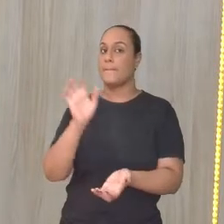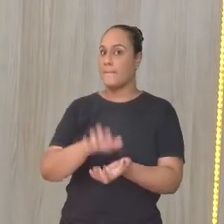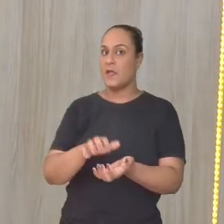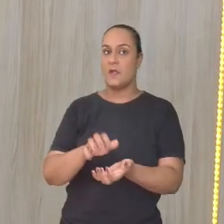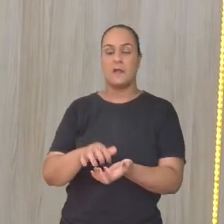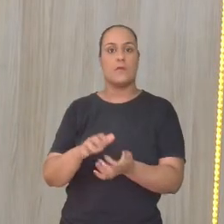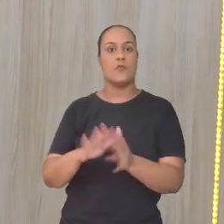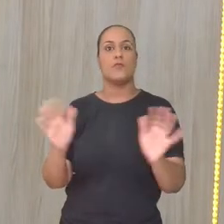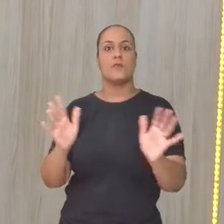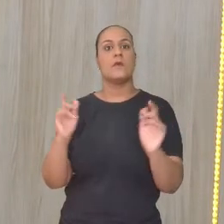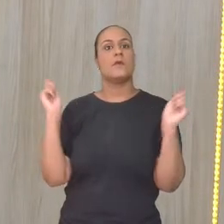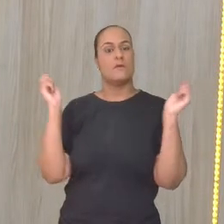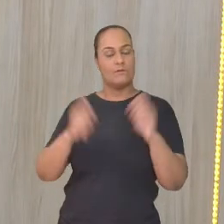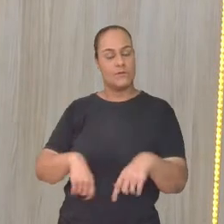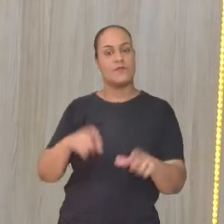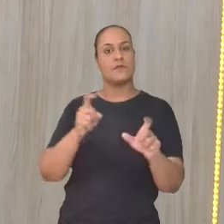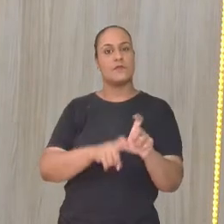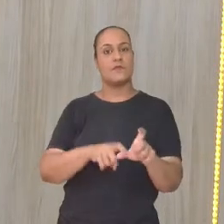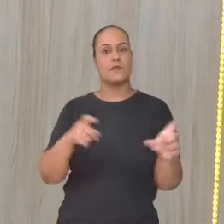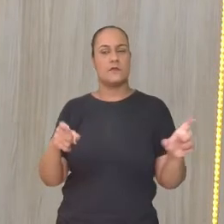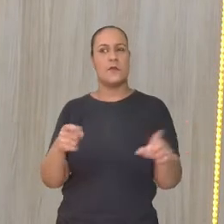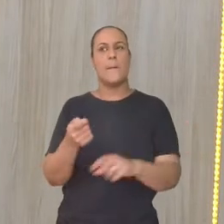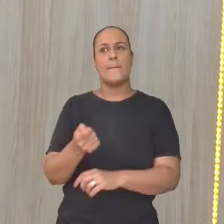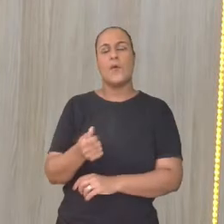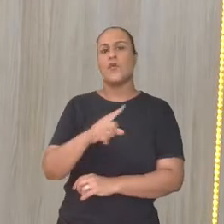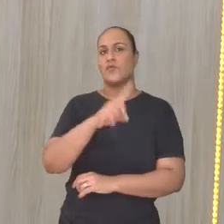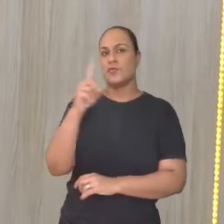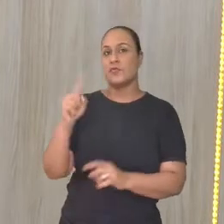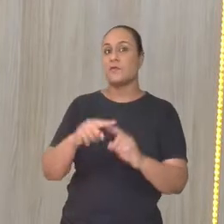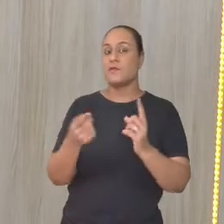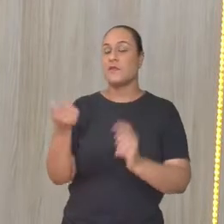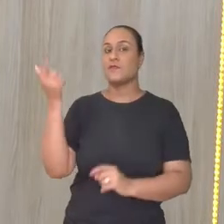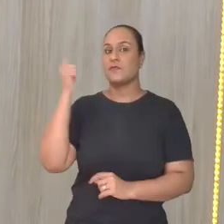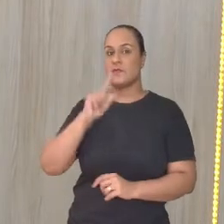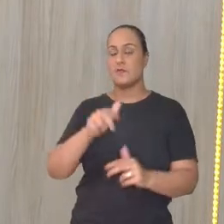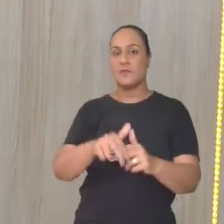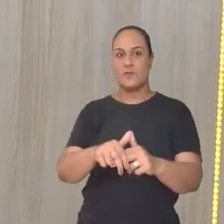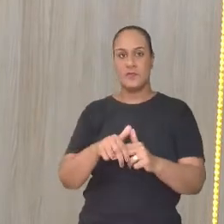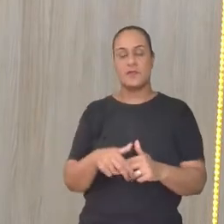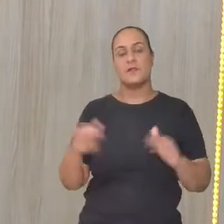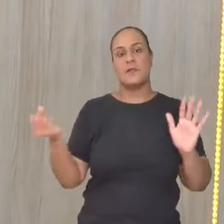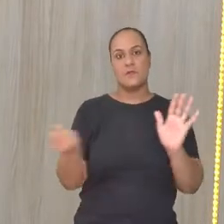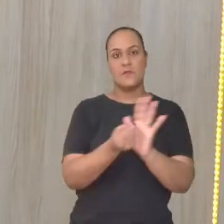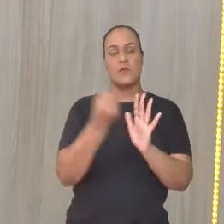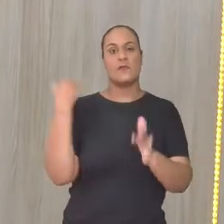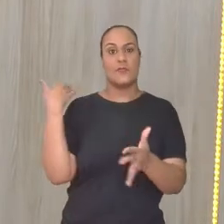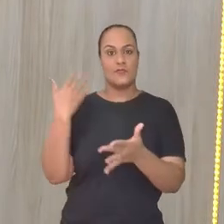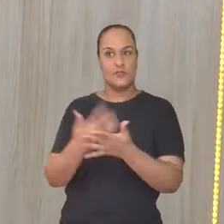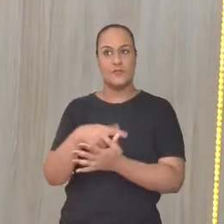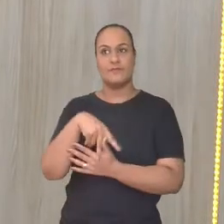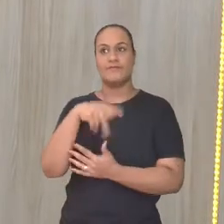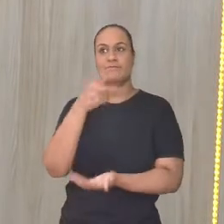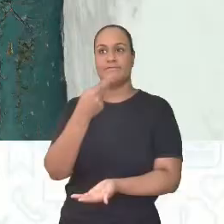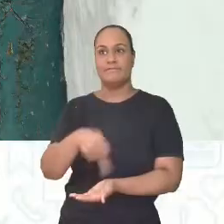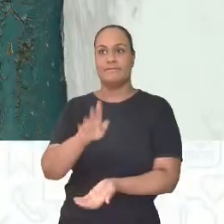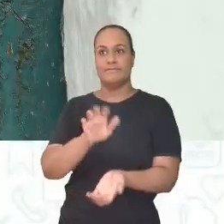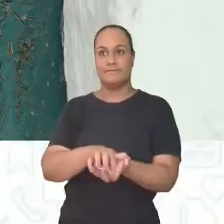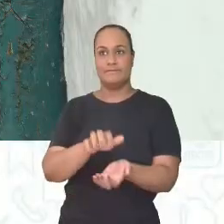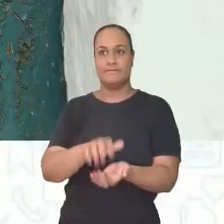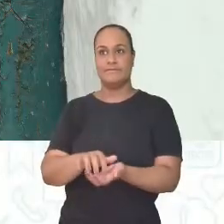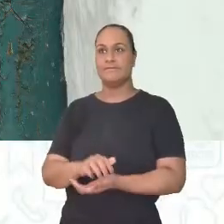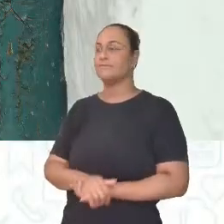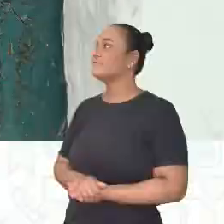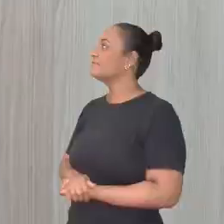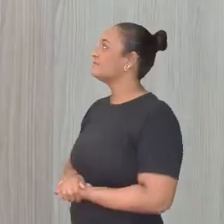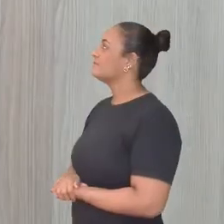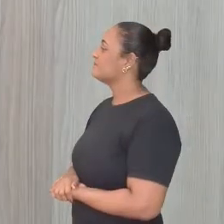conseguiu ser independente do Brasil. Por poucos dias, mas conseguiu. Por isso que é um marco, né, na nossa história. E esse termo aí é fantástico, né,